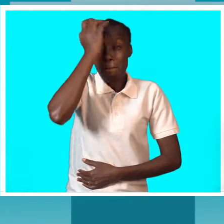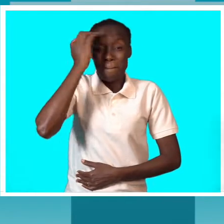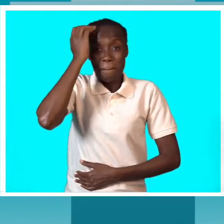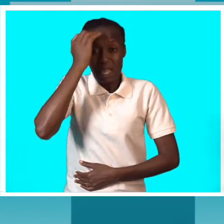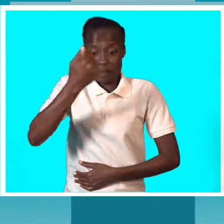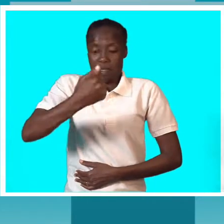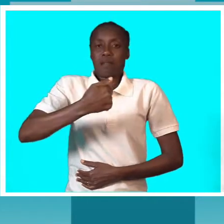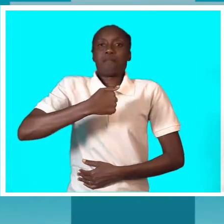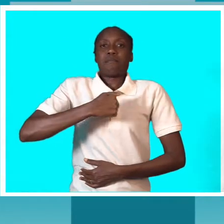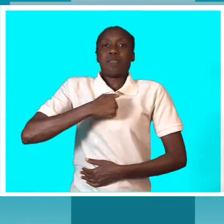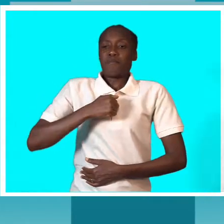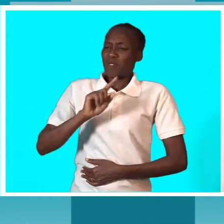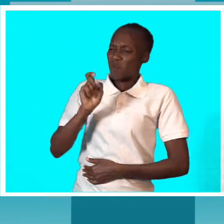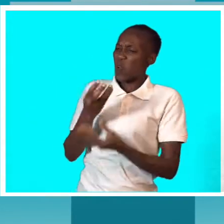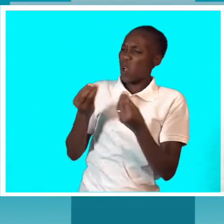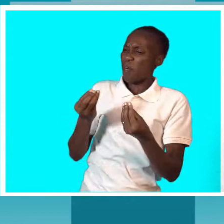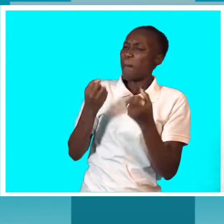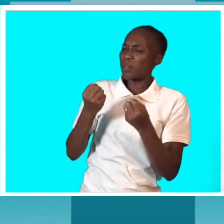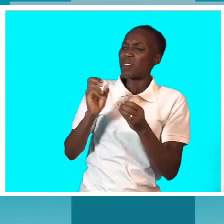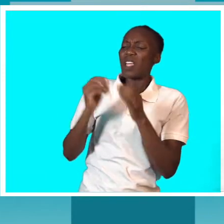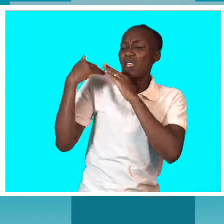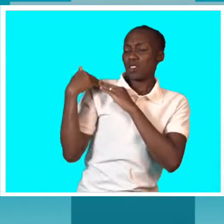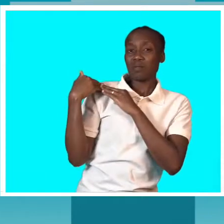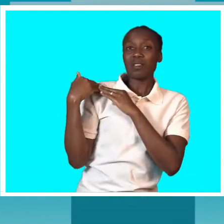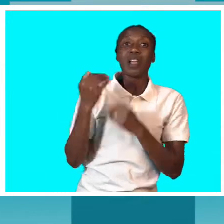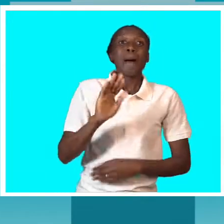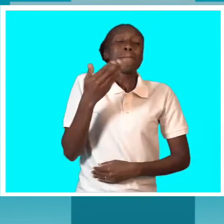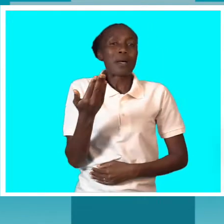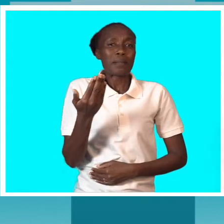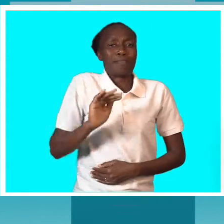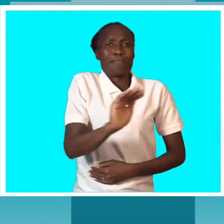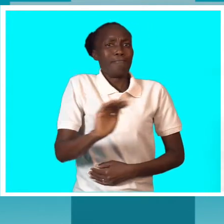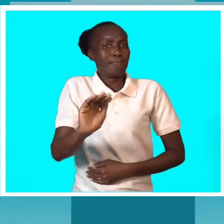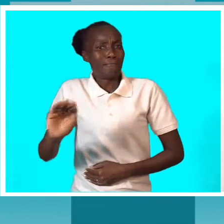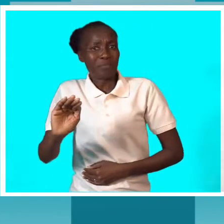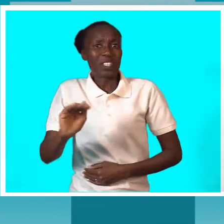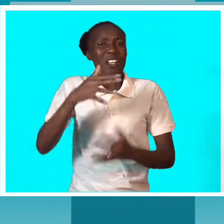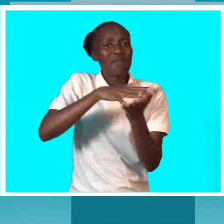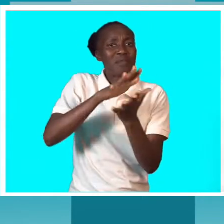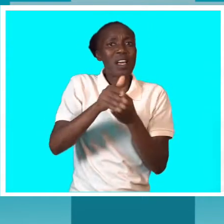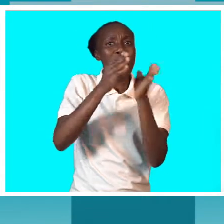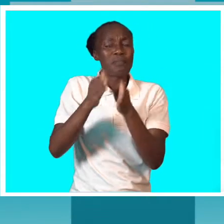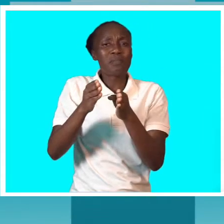papel da sociedade para incentivar as pessoas com deficiência a praticarem